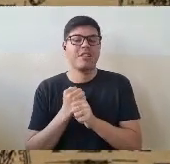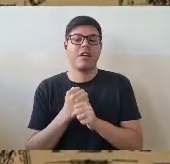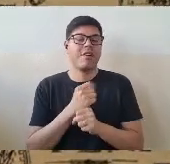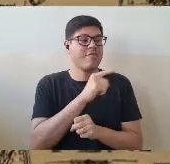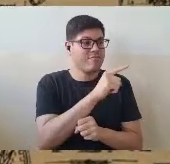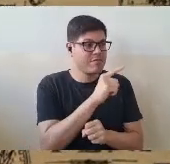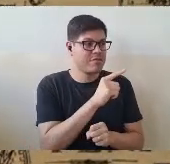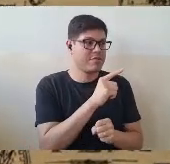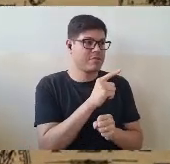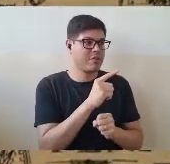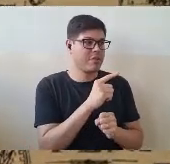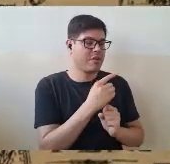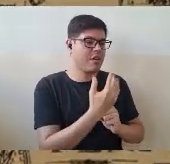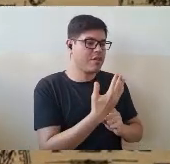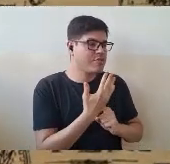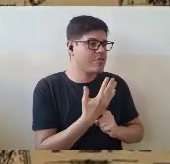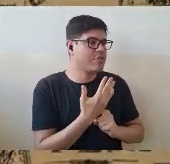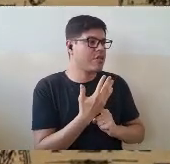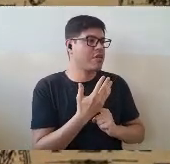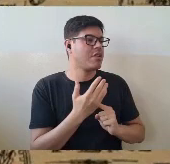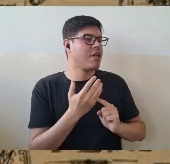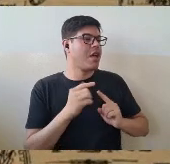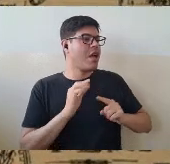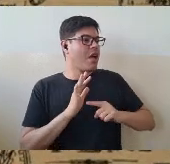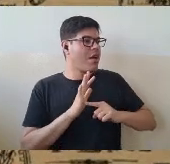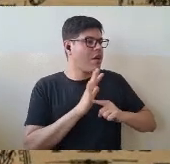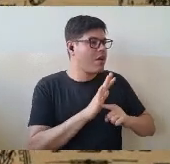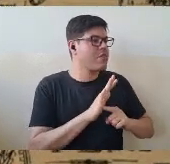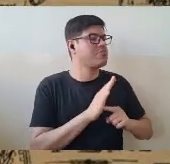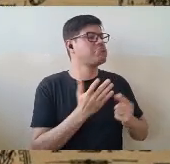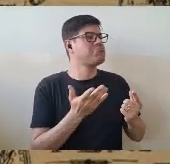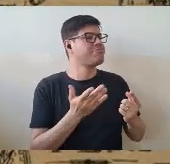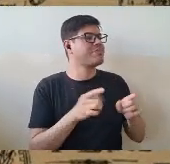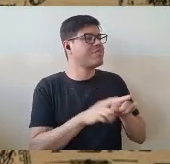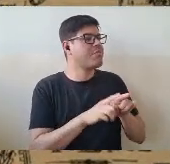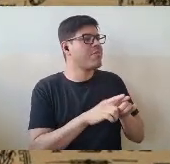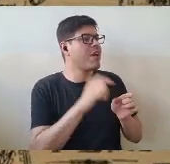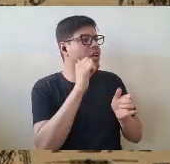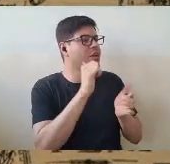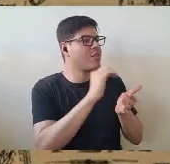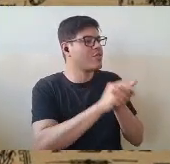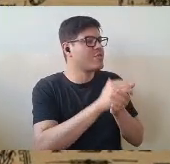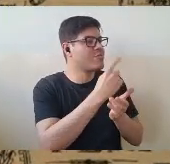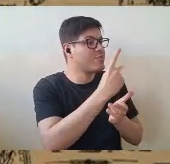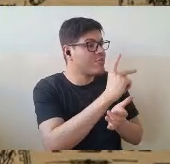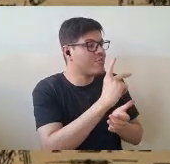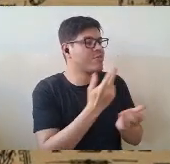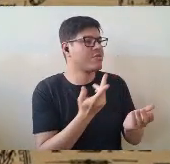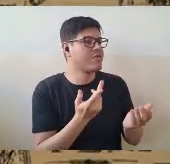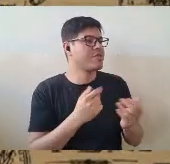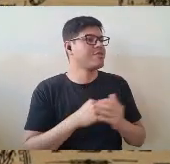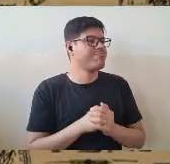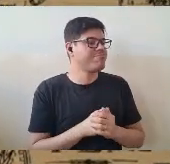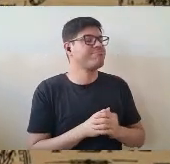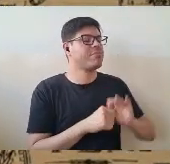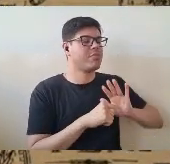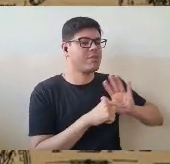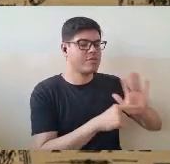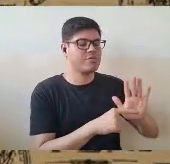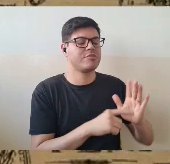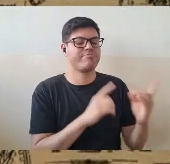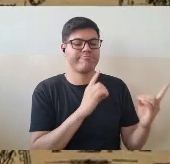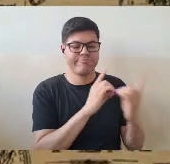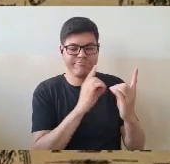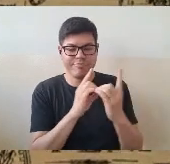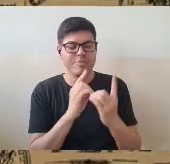esposa também, à época, tá? Sim. Sempre num padrão personalizado, tá? E eu que agradeço dessa